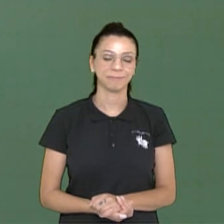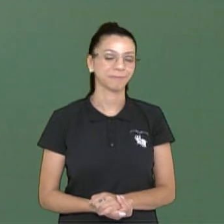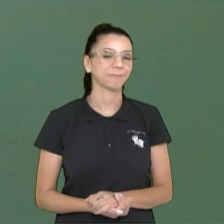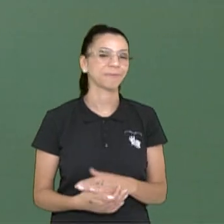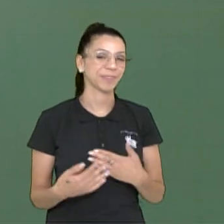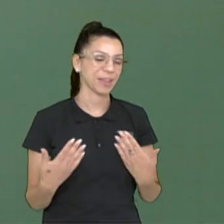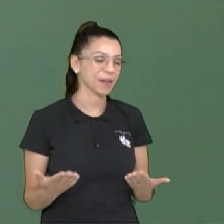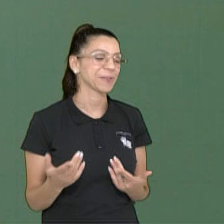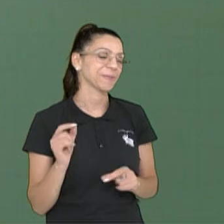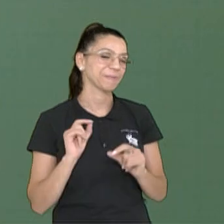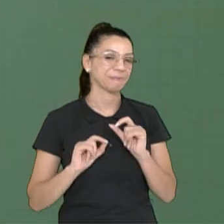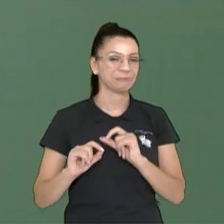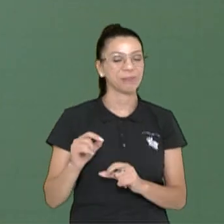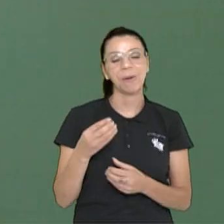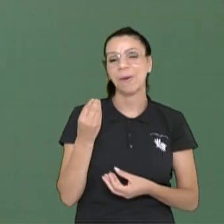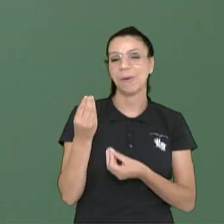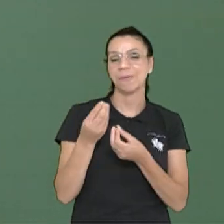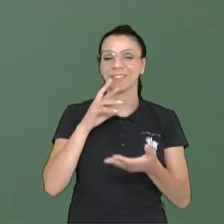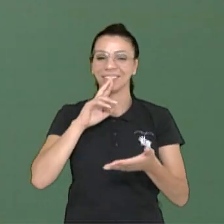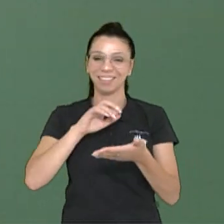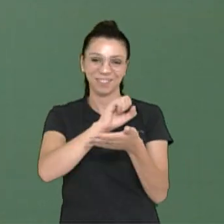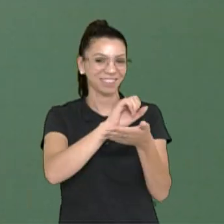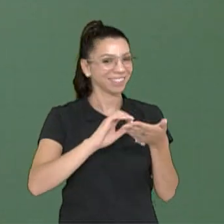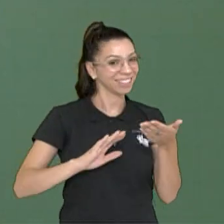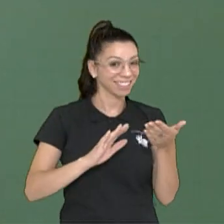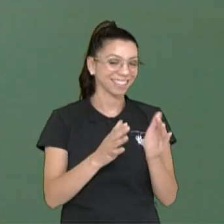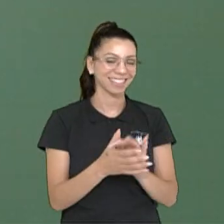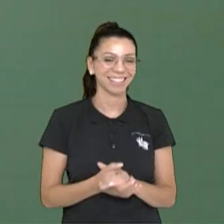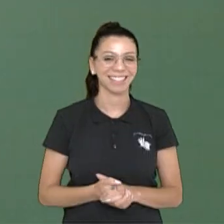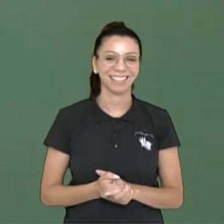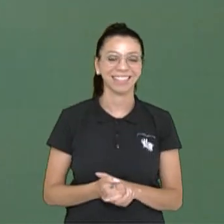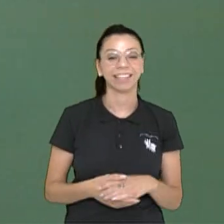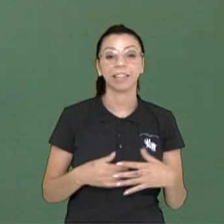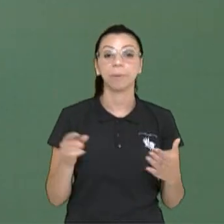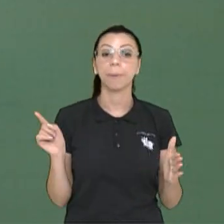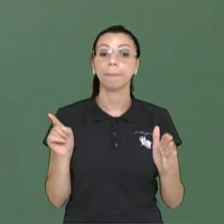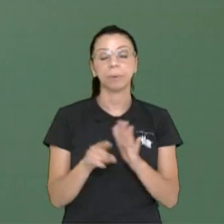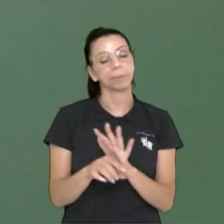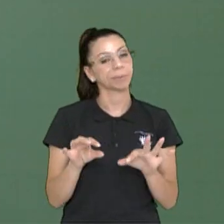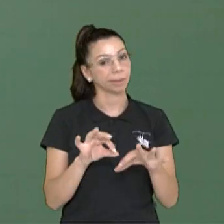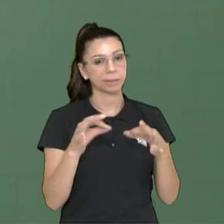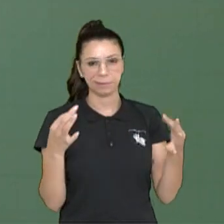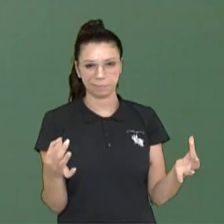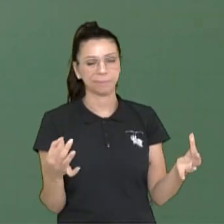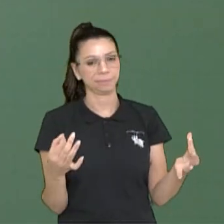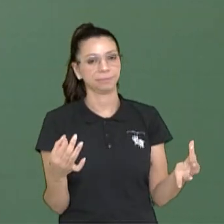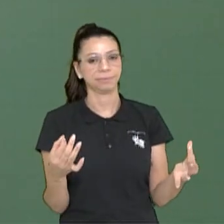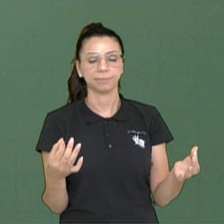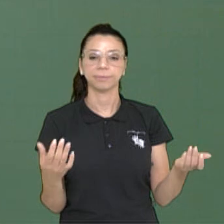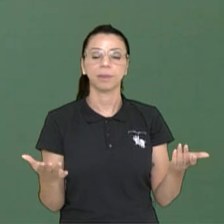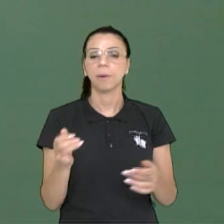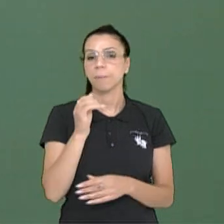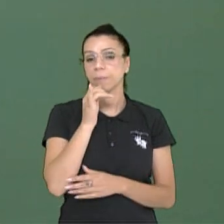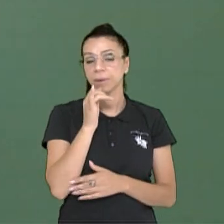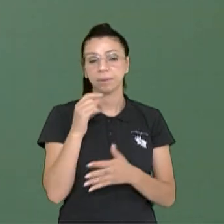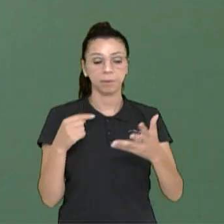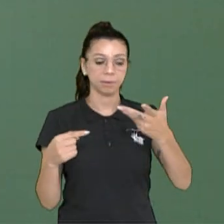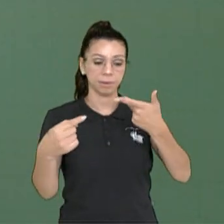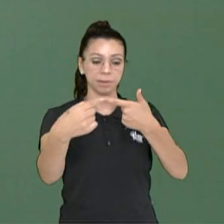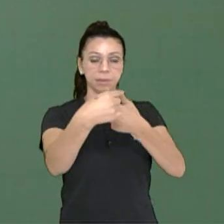Vamos lá, gente, então, verificar como que vocês resolveram essa questão. A pergunta é simples. Das 5 empresas